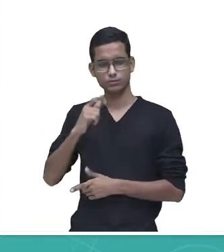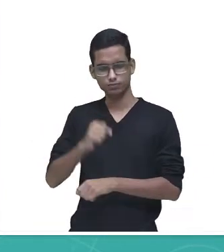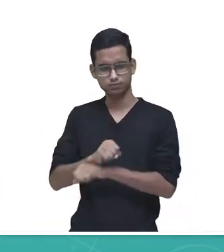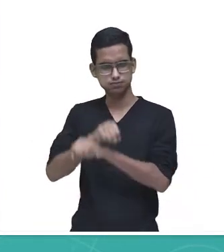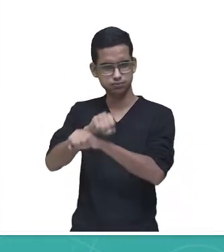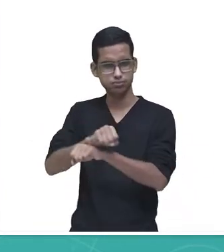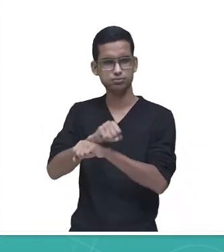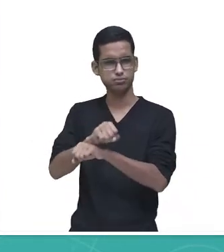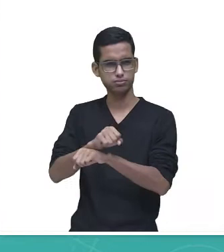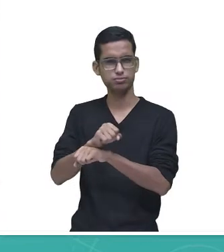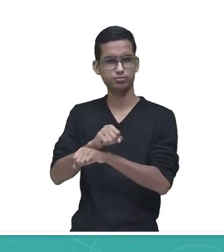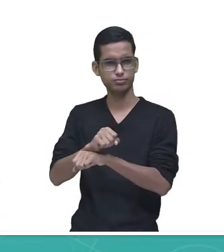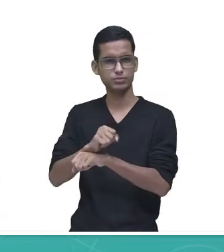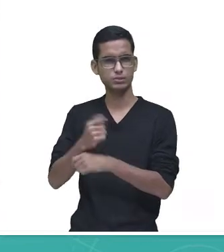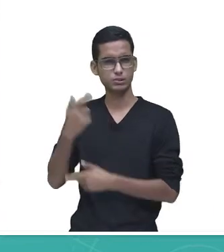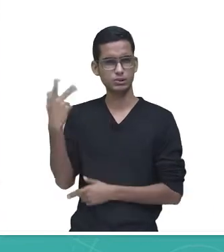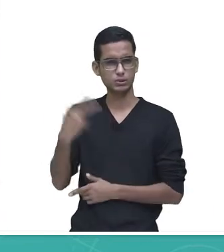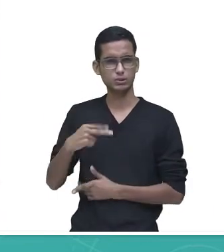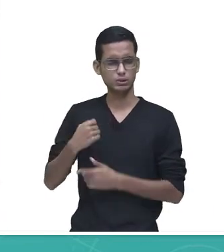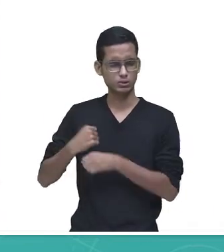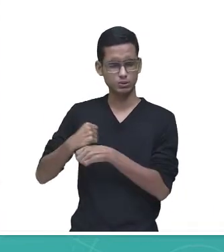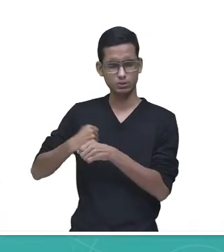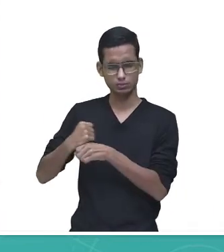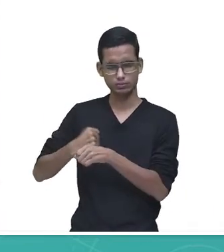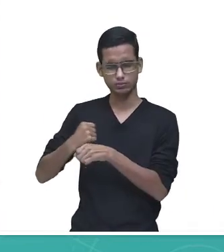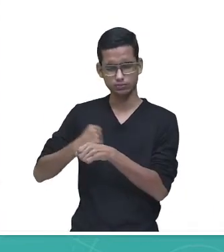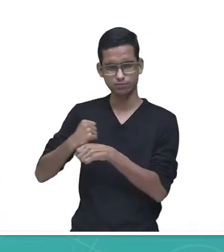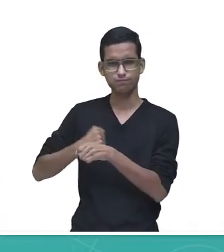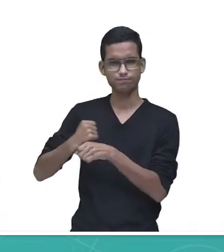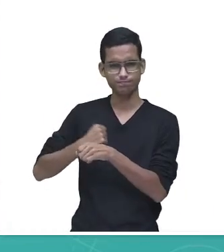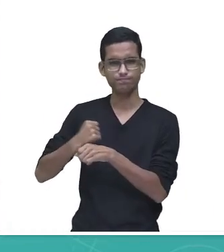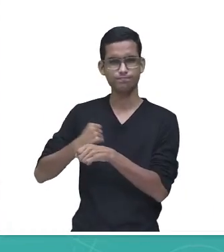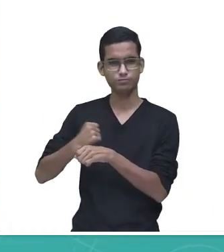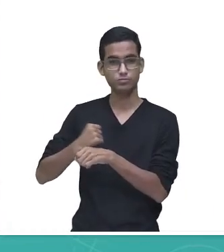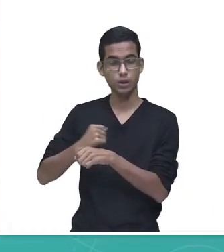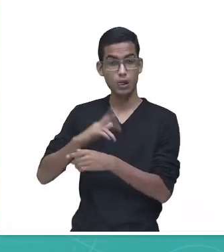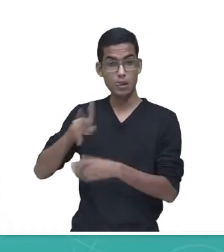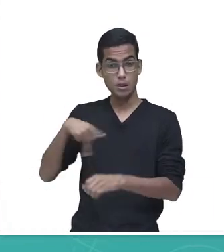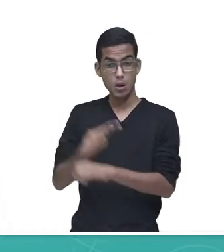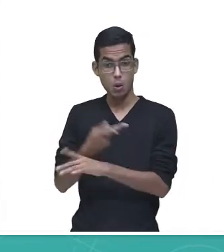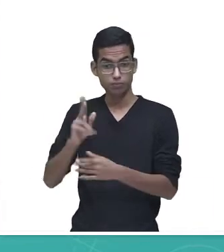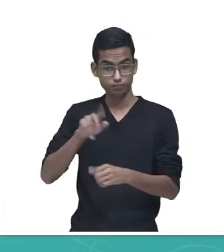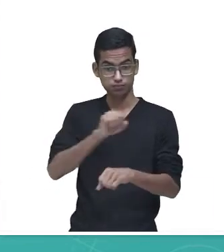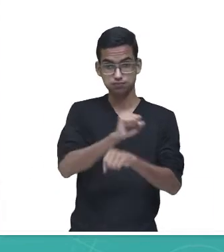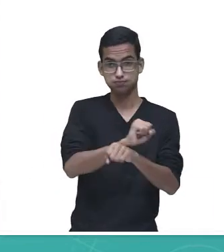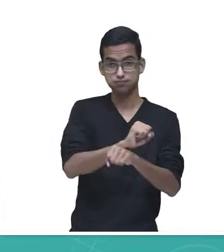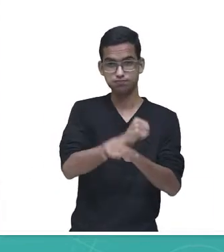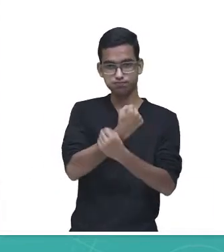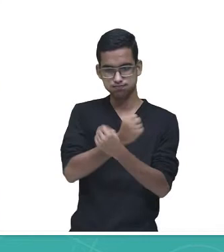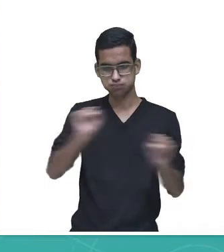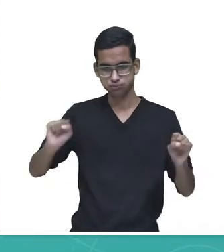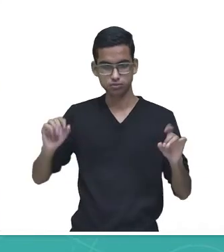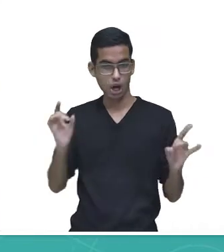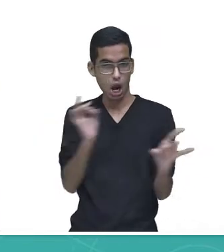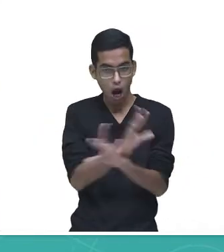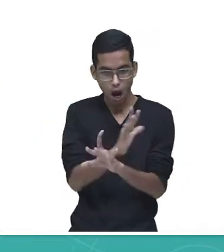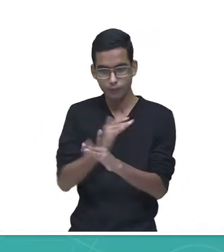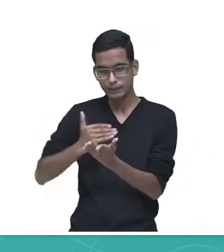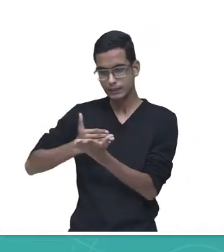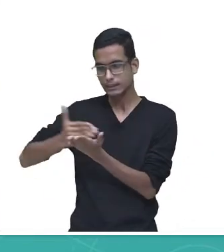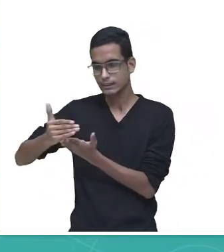obra assalariada, E isso vai passar a se transformar a partir do momento em que nós